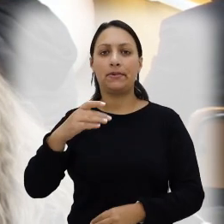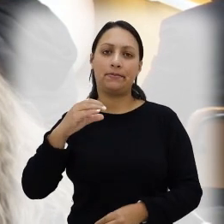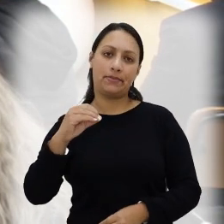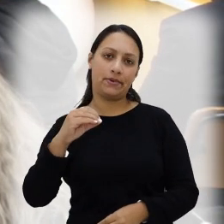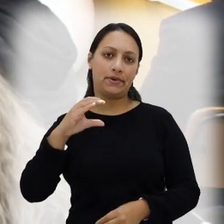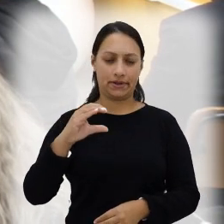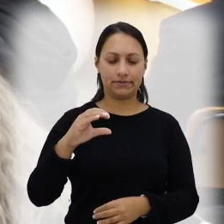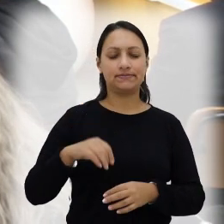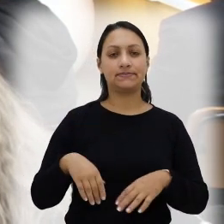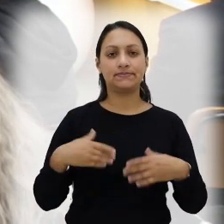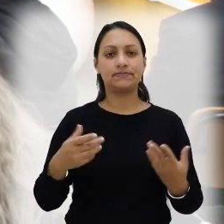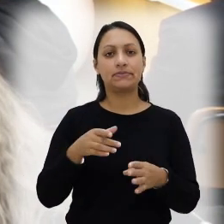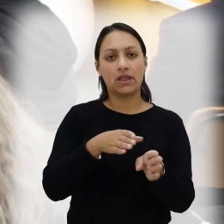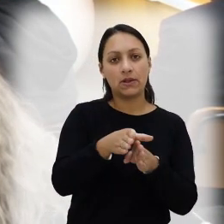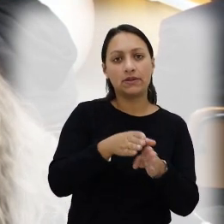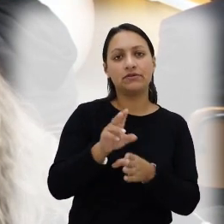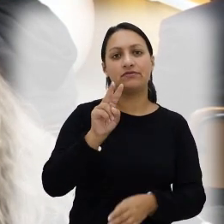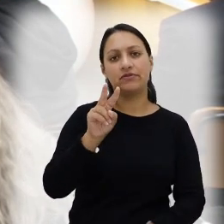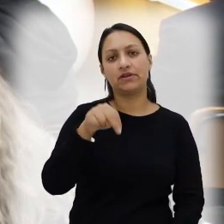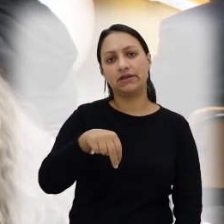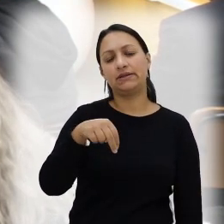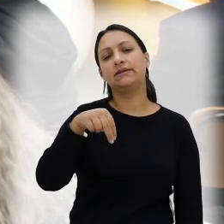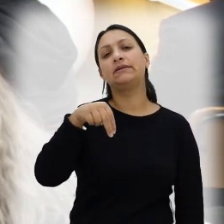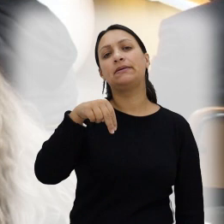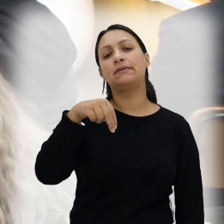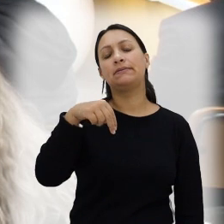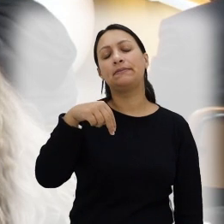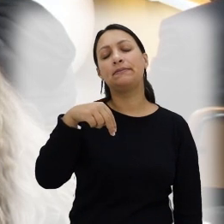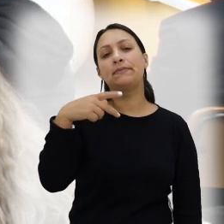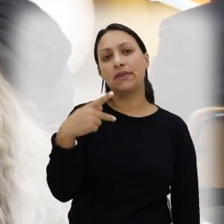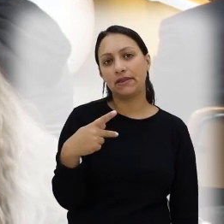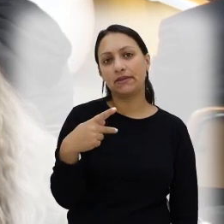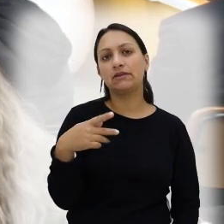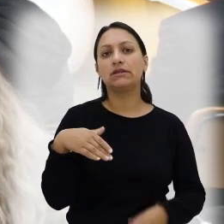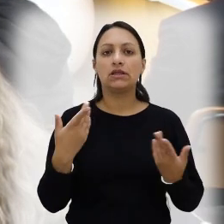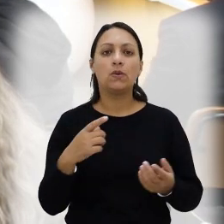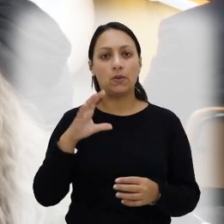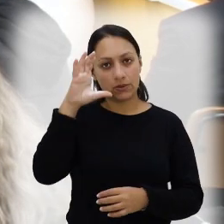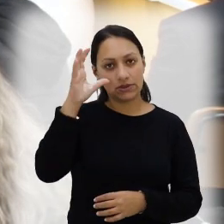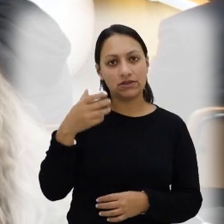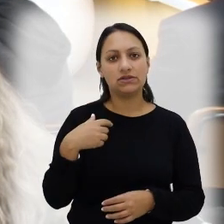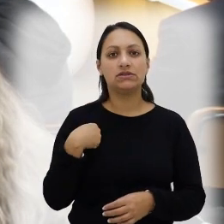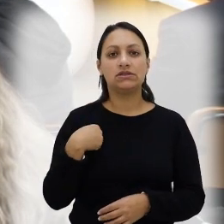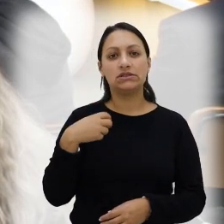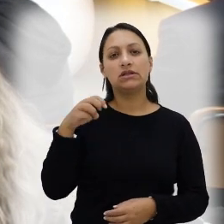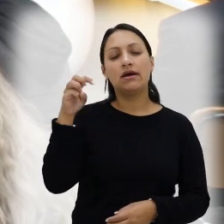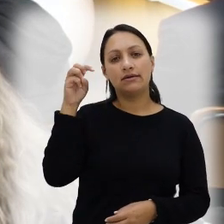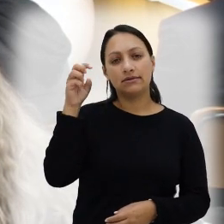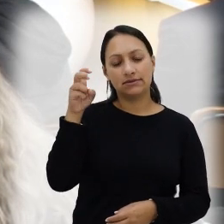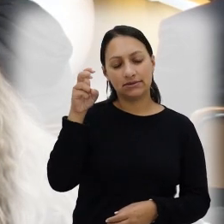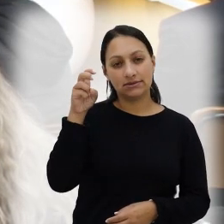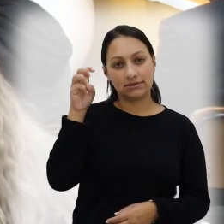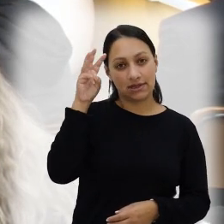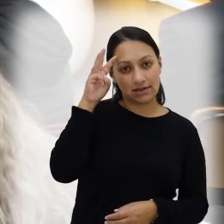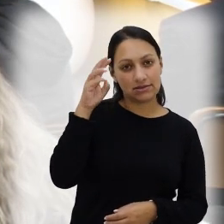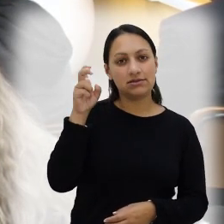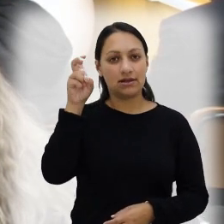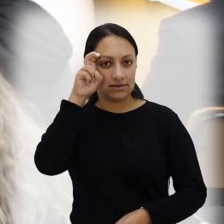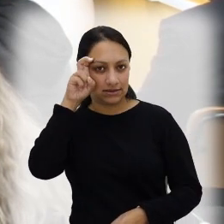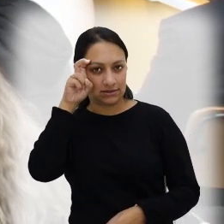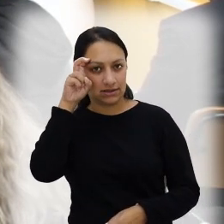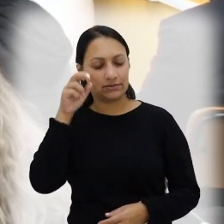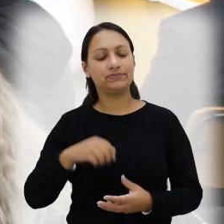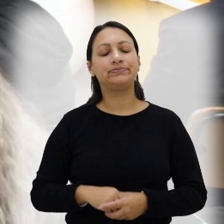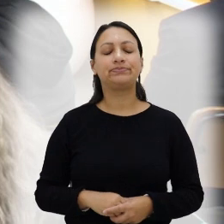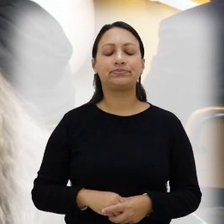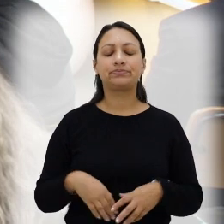de MVP na mesma semana, que acontece terça e quinta, 18 e 20/7. Depois a gente tem,